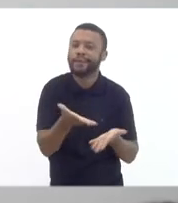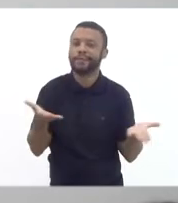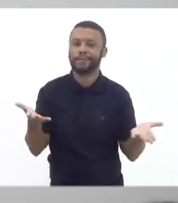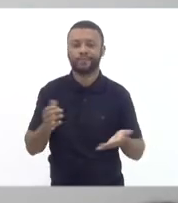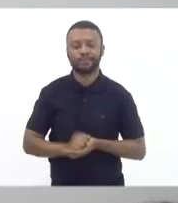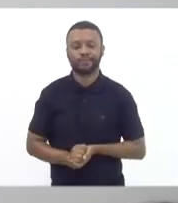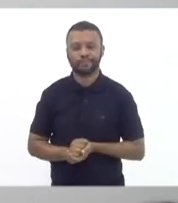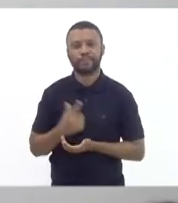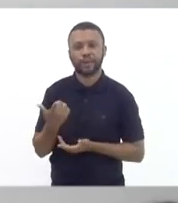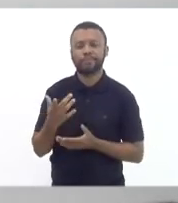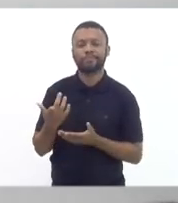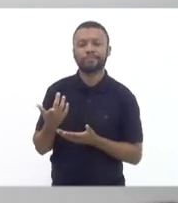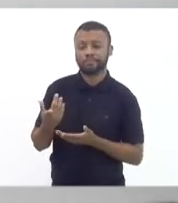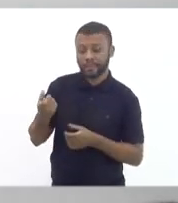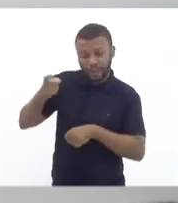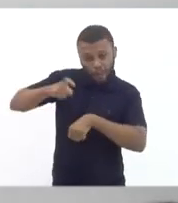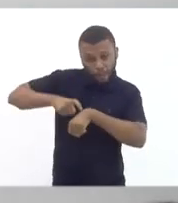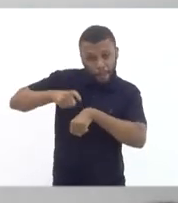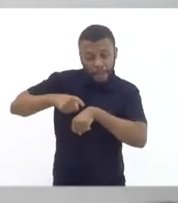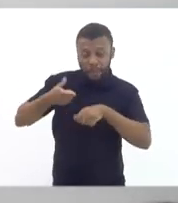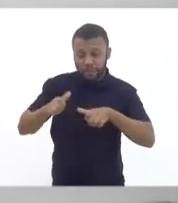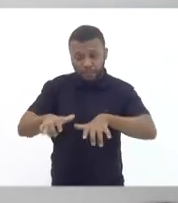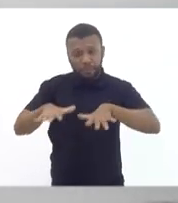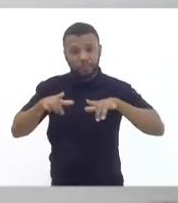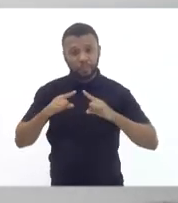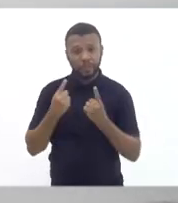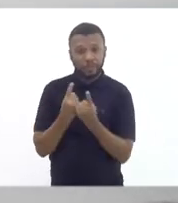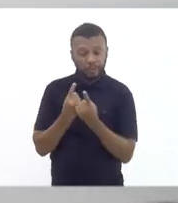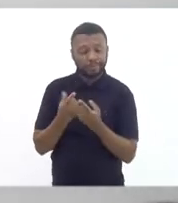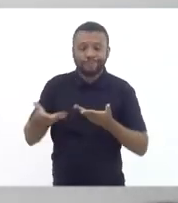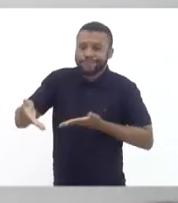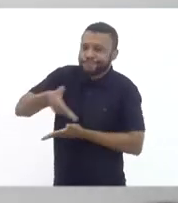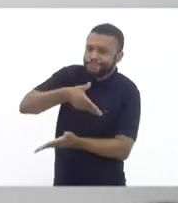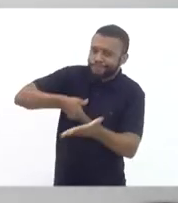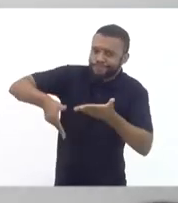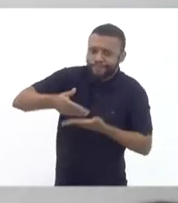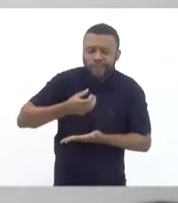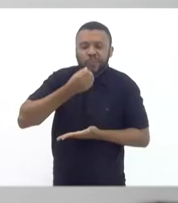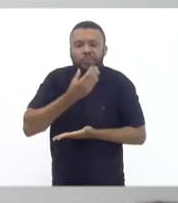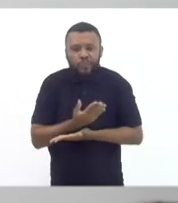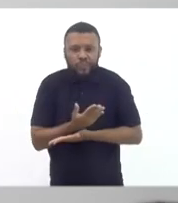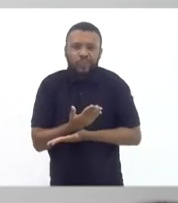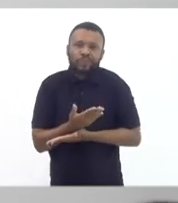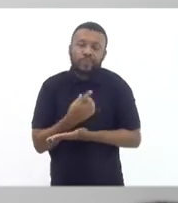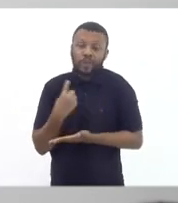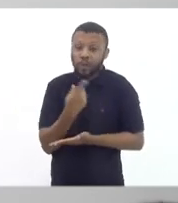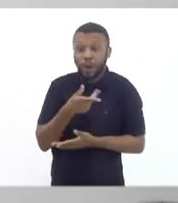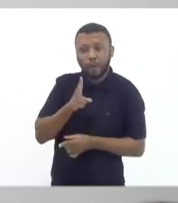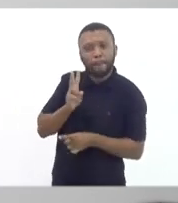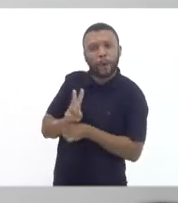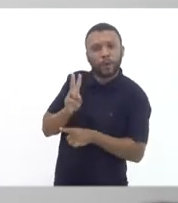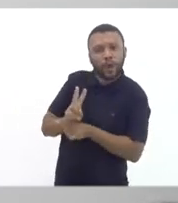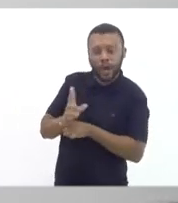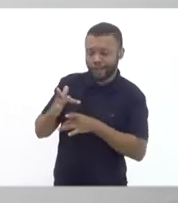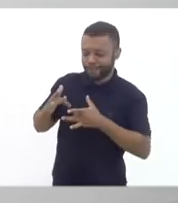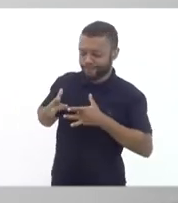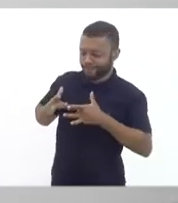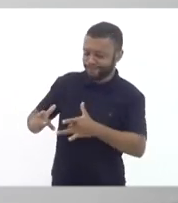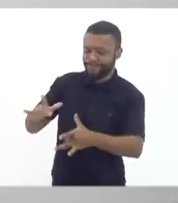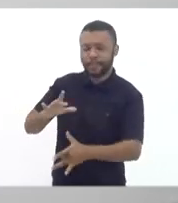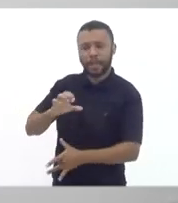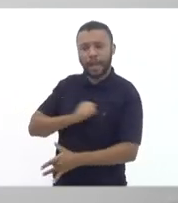união bacana de todos nós, a mesa, aos demais que estão presentes, a todos nós que somos protetores e amantes da causa,